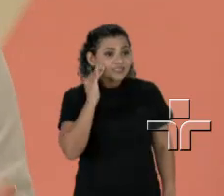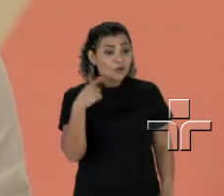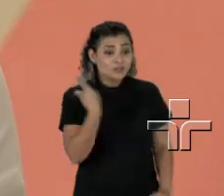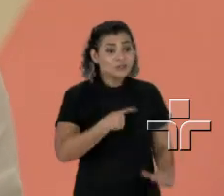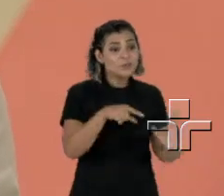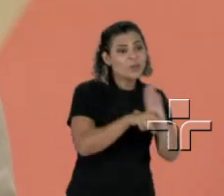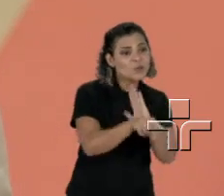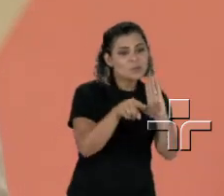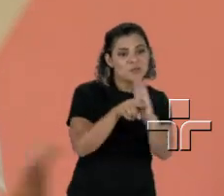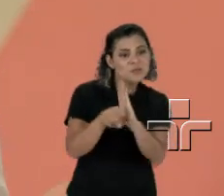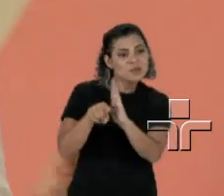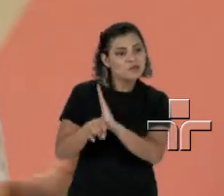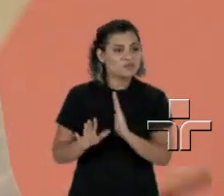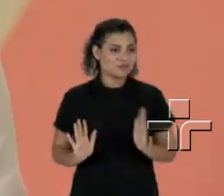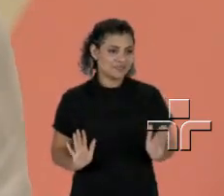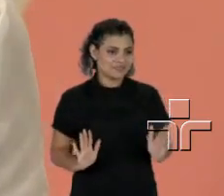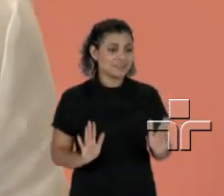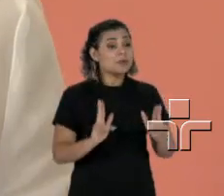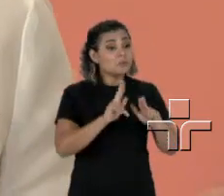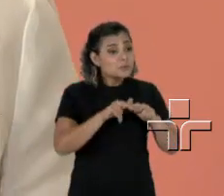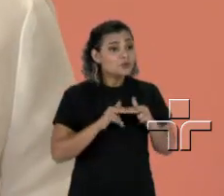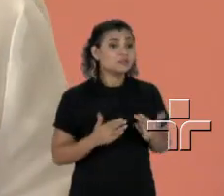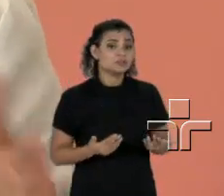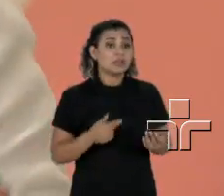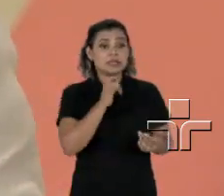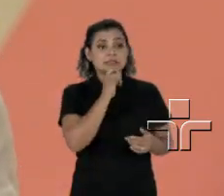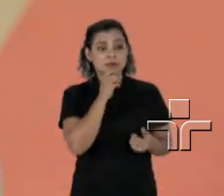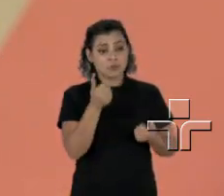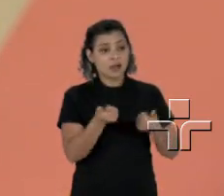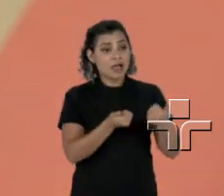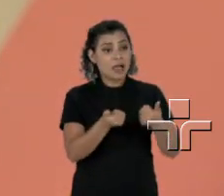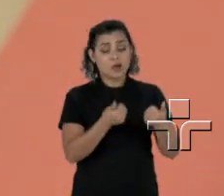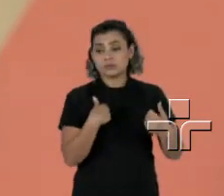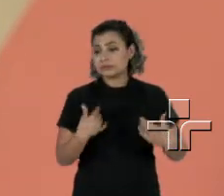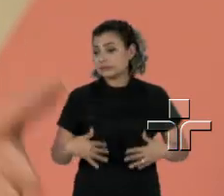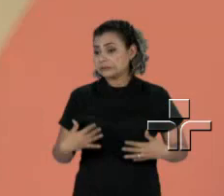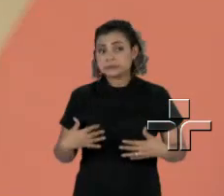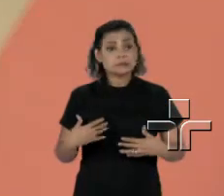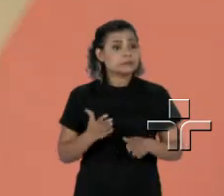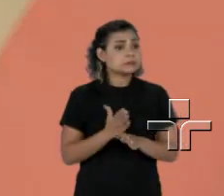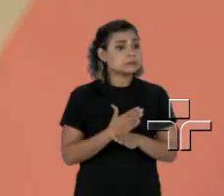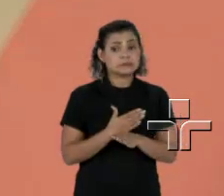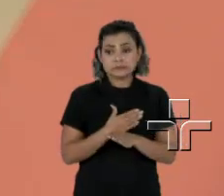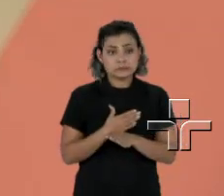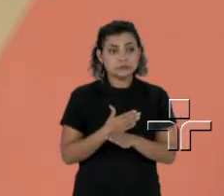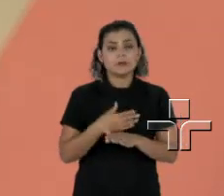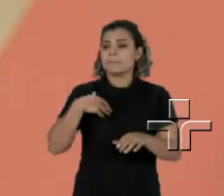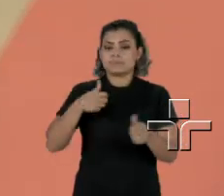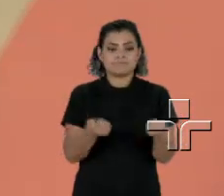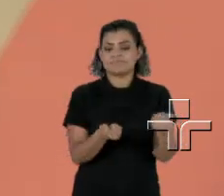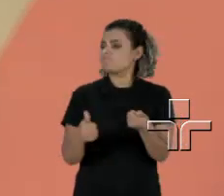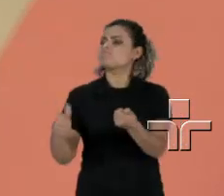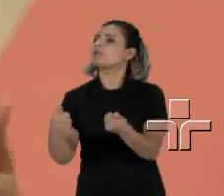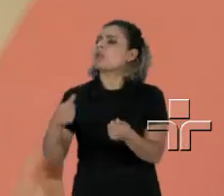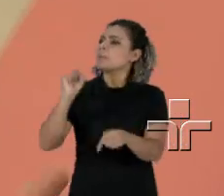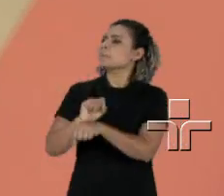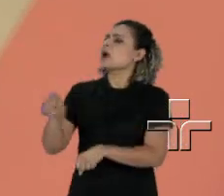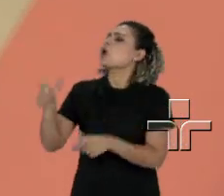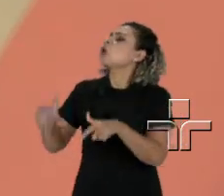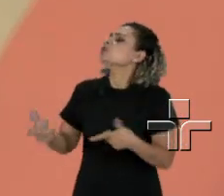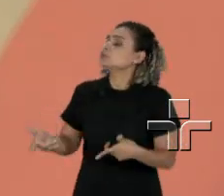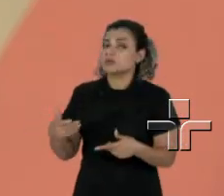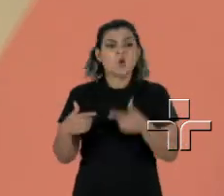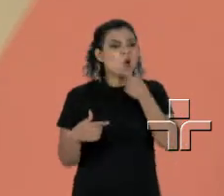então que está perdida com no carro tem certeza que a mulher que fala para e pergunta onde a gente vai o